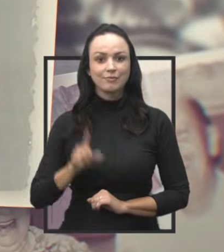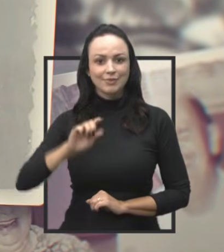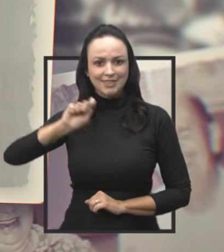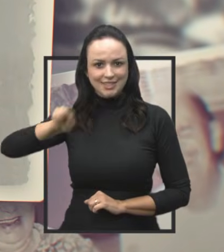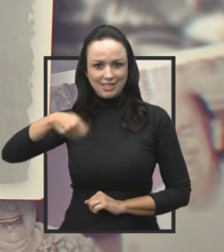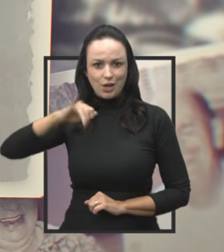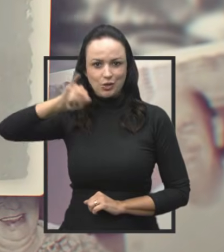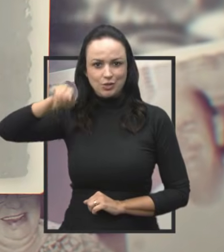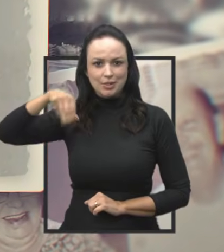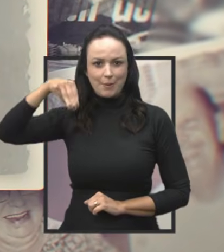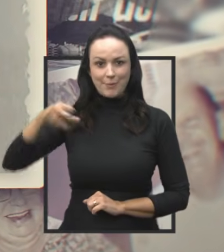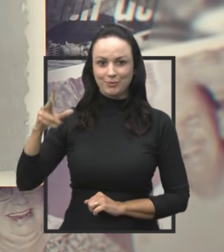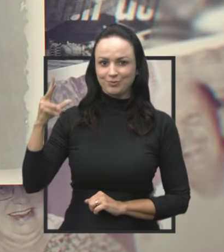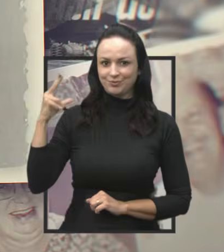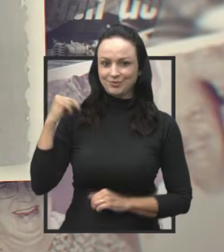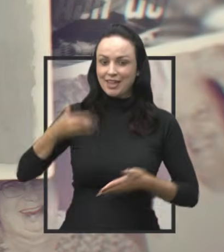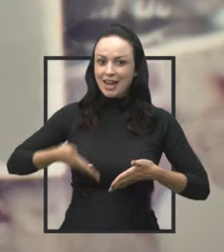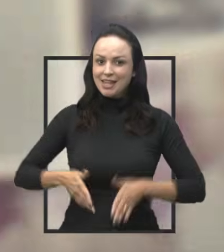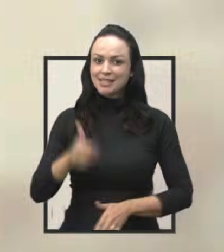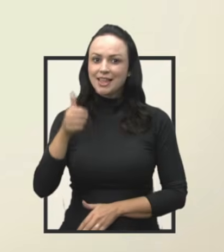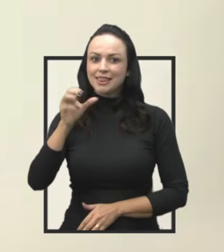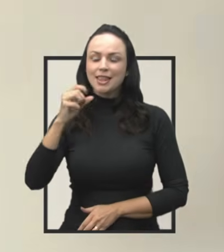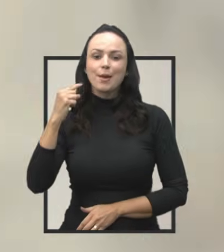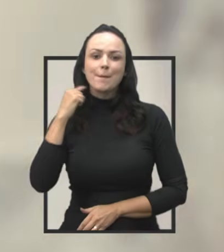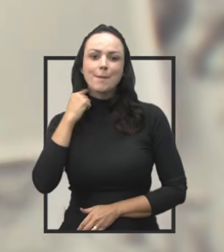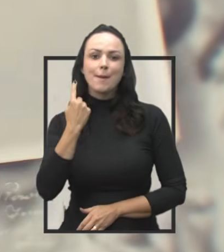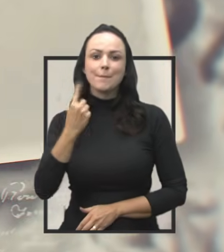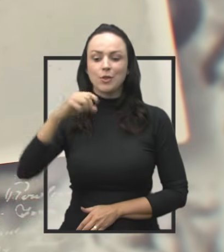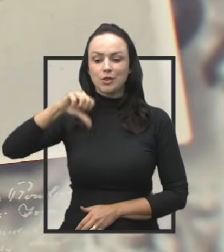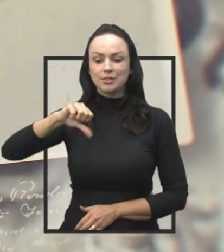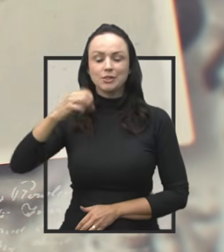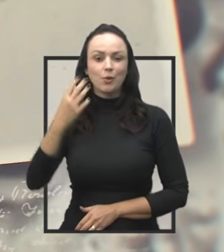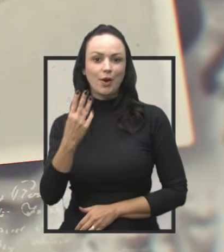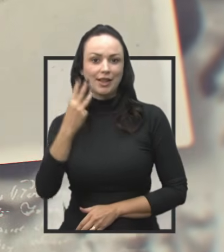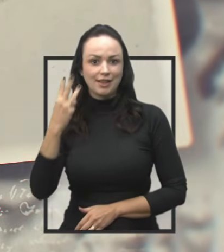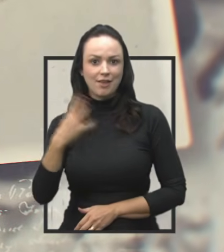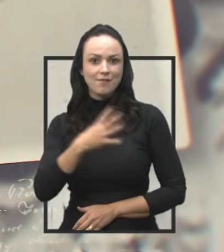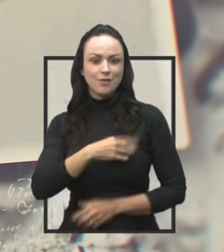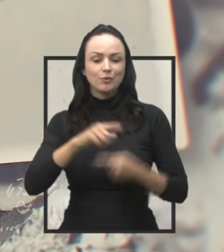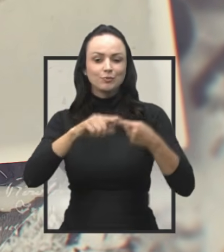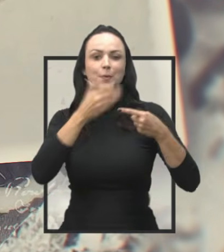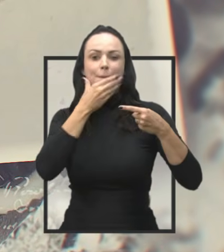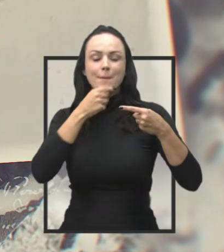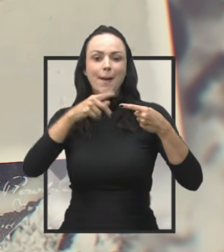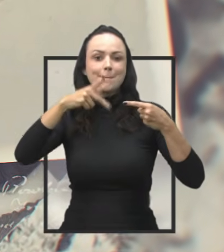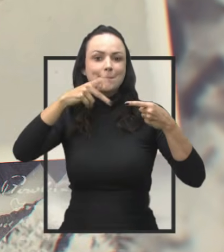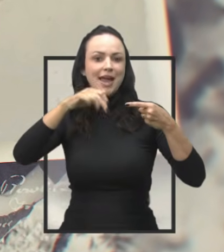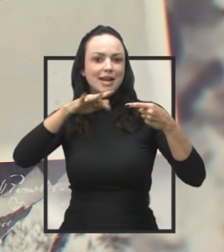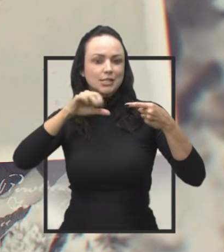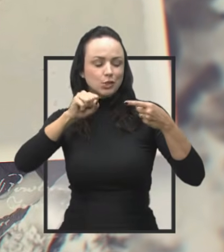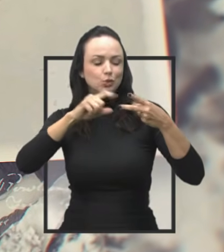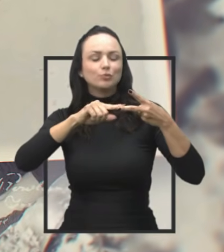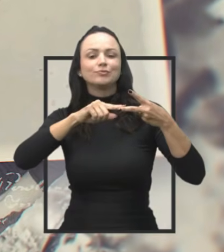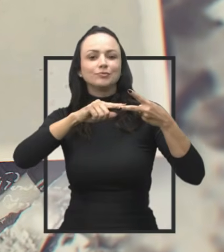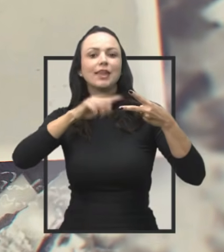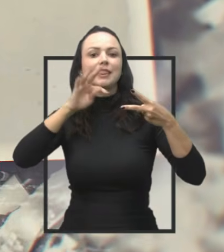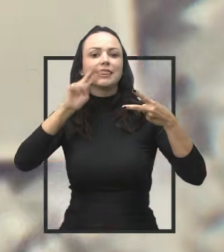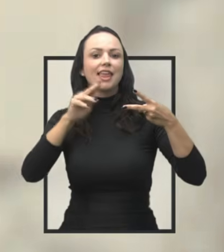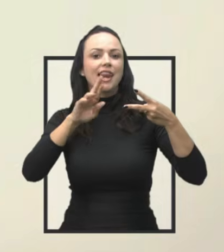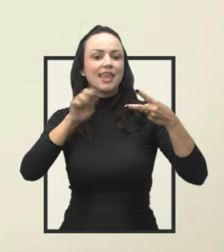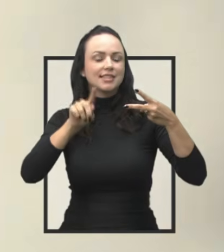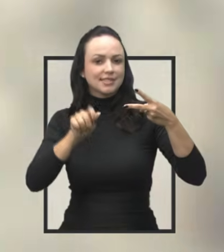José Maria nasceu em 10 de maio de 1943. Filho de Pércio Verdini e Teresa